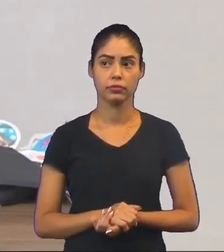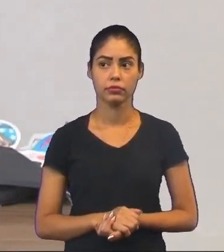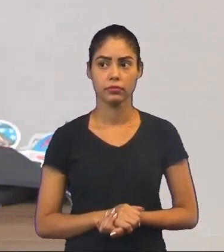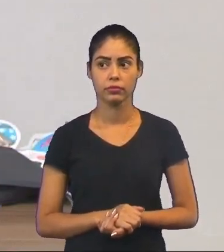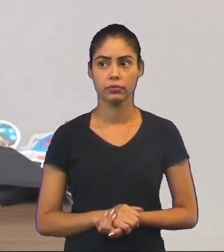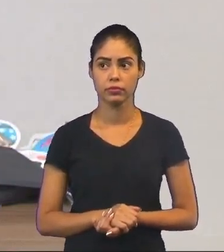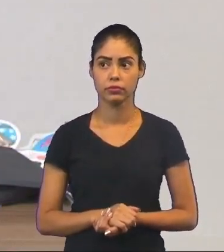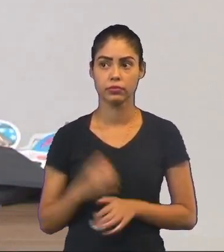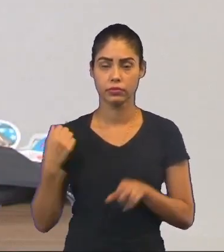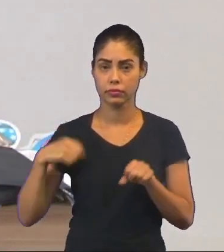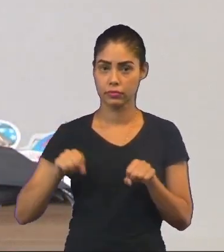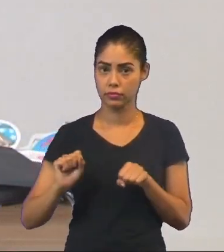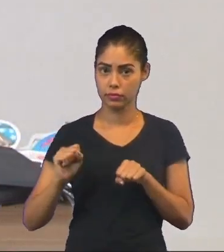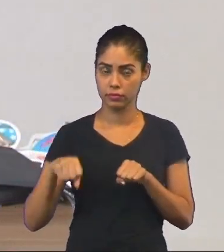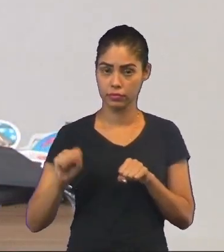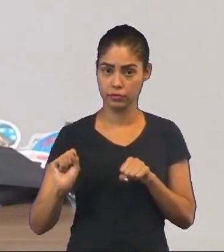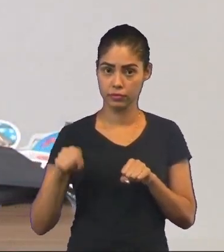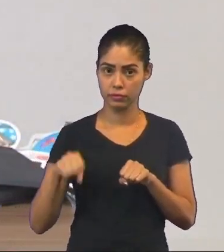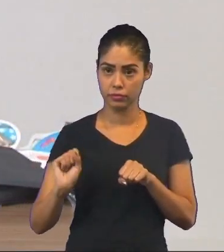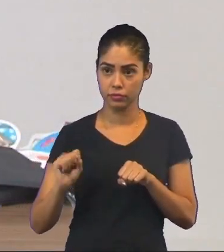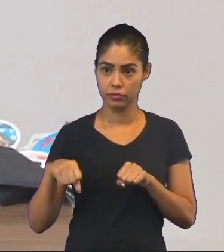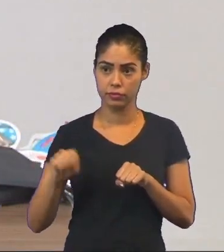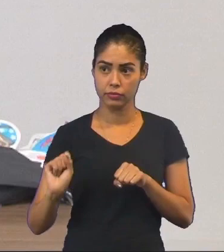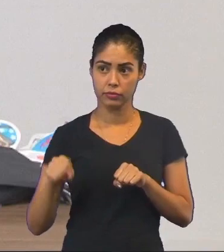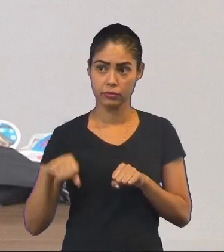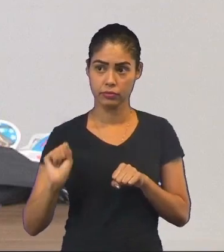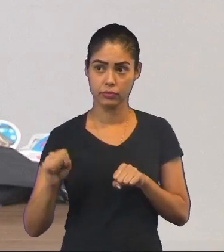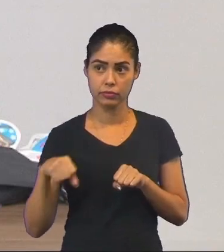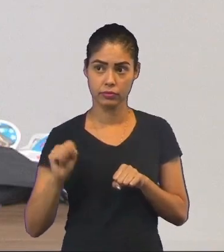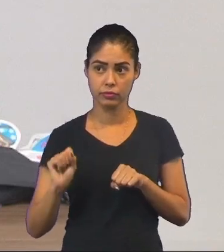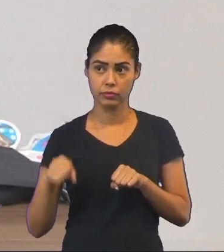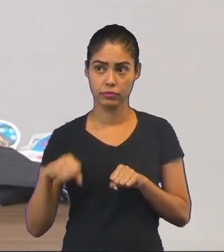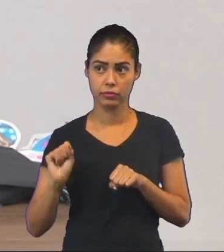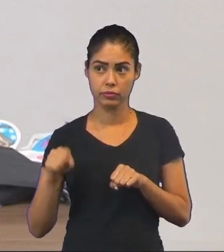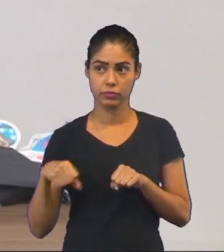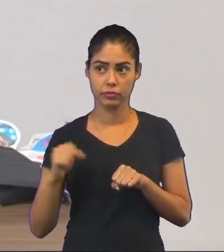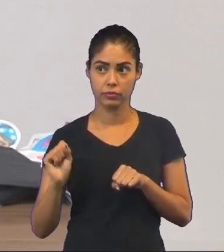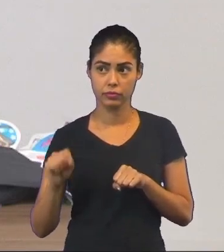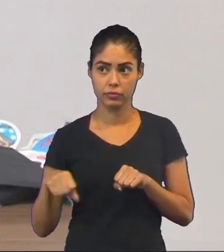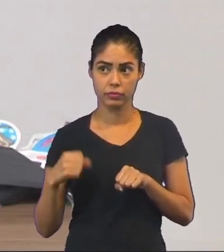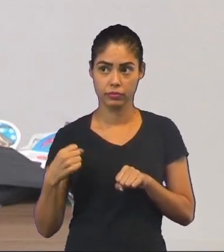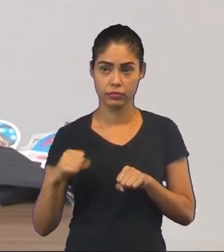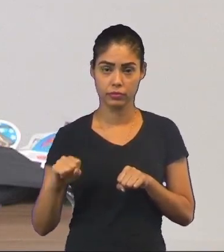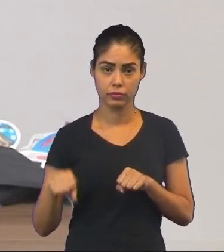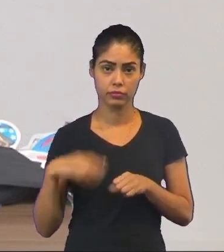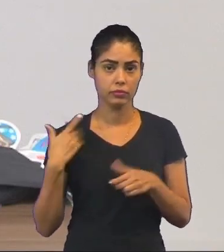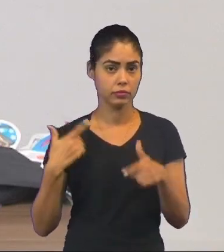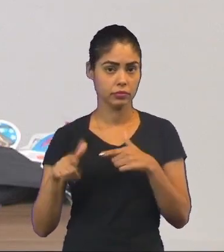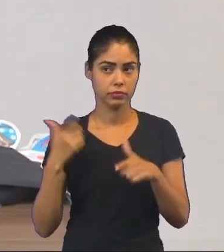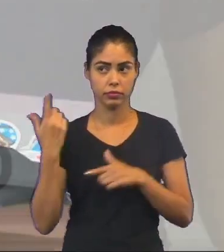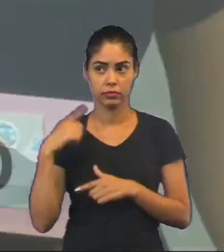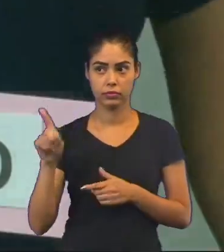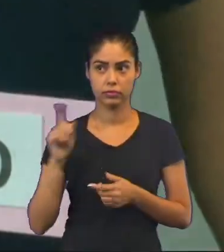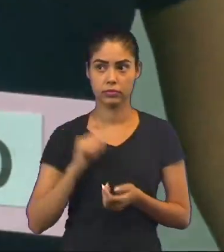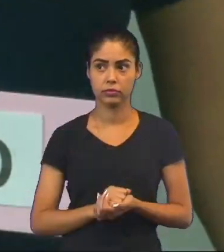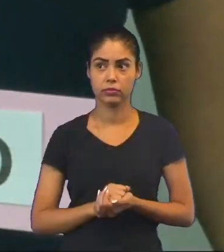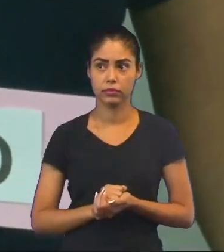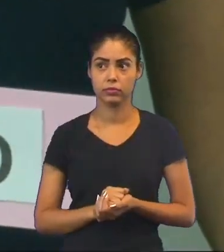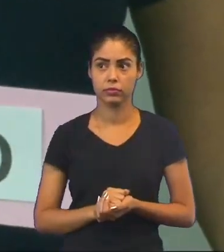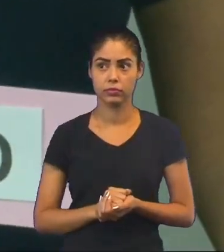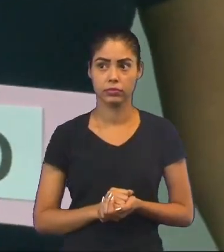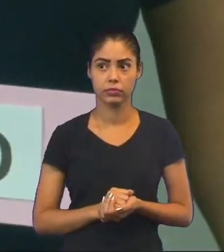E a moto, motocicleta, muito utilizada por várias pessoas para ir trabalhar, certo?